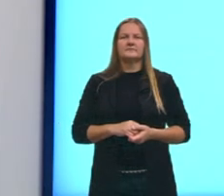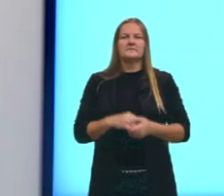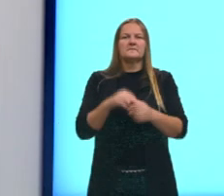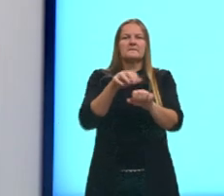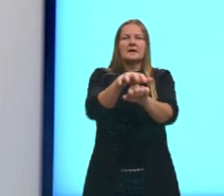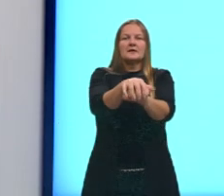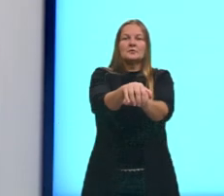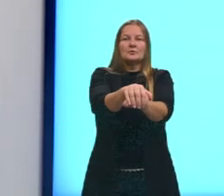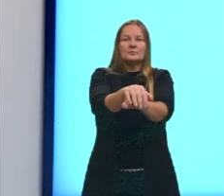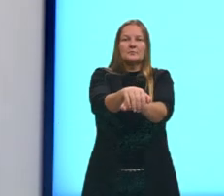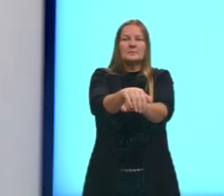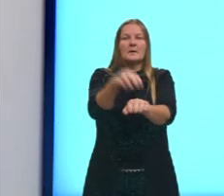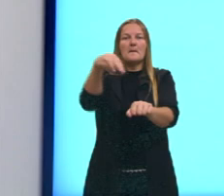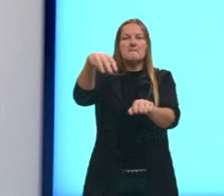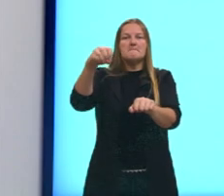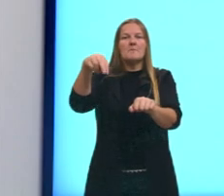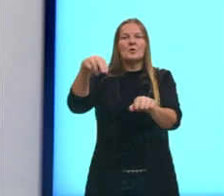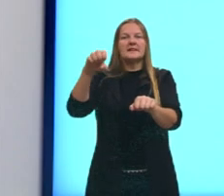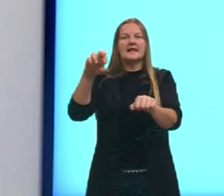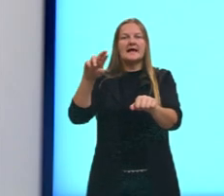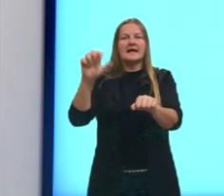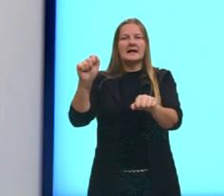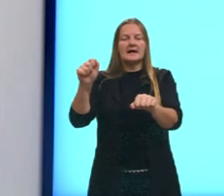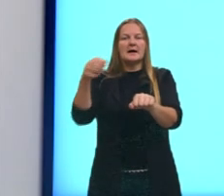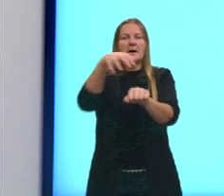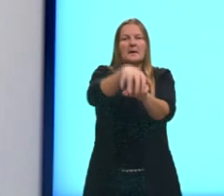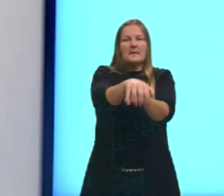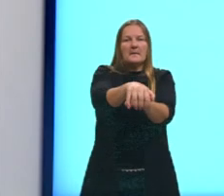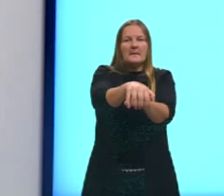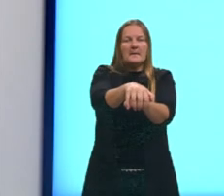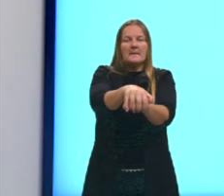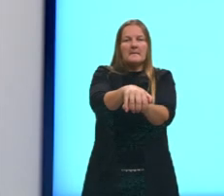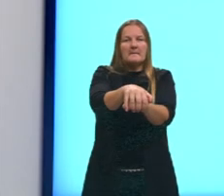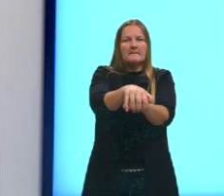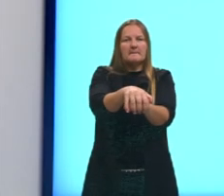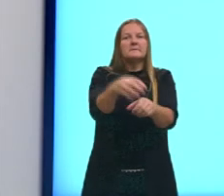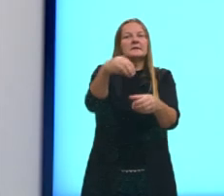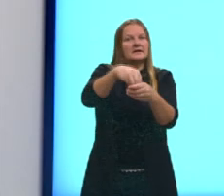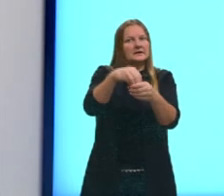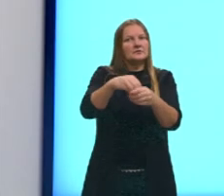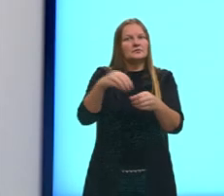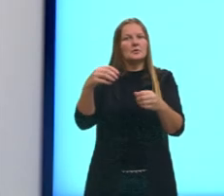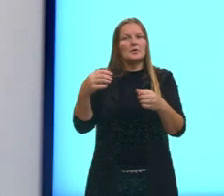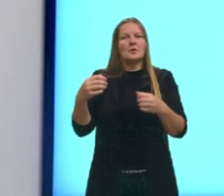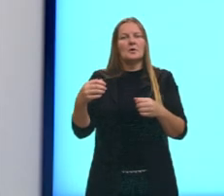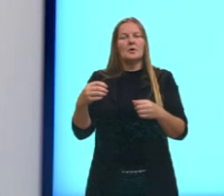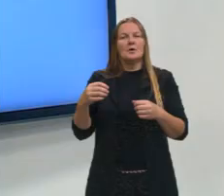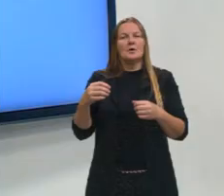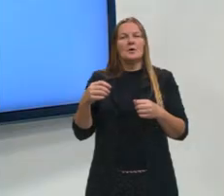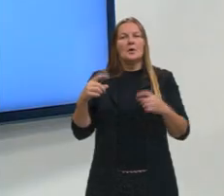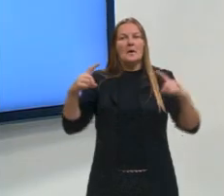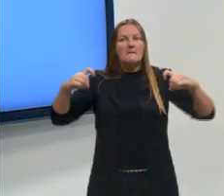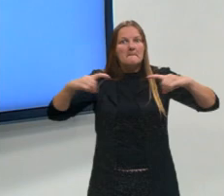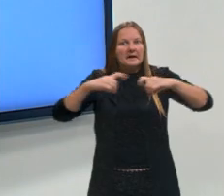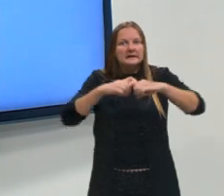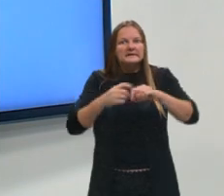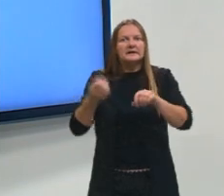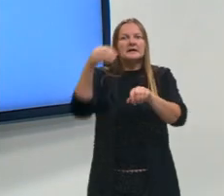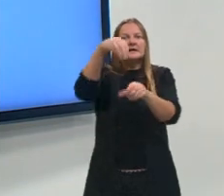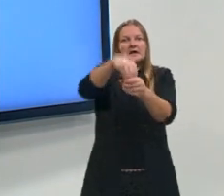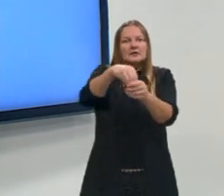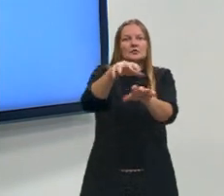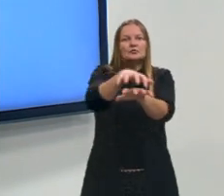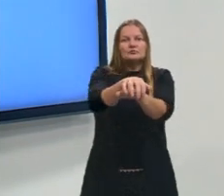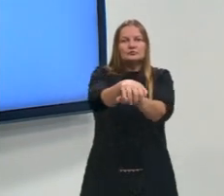monera que é a base né as bactérias estão aí desde lado por uma lado início